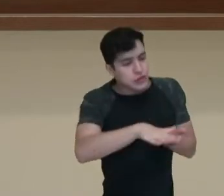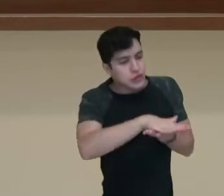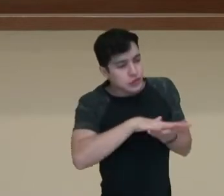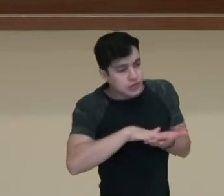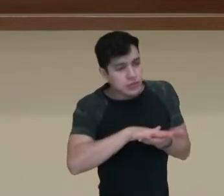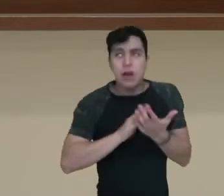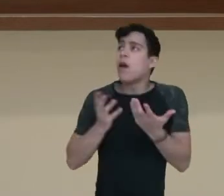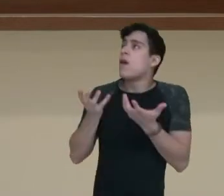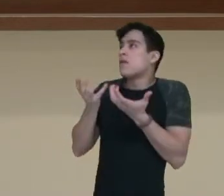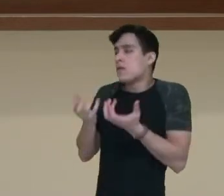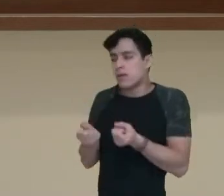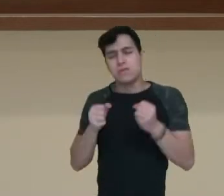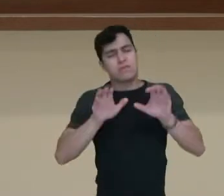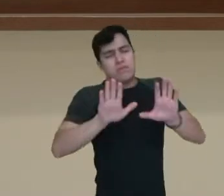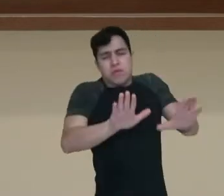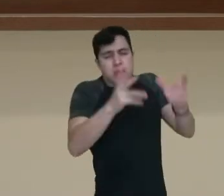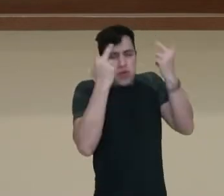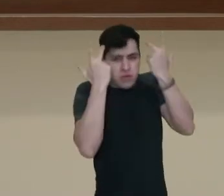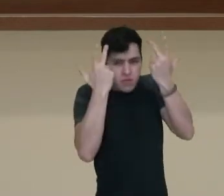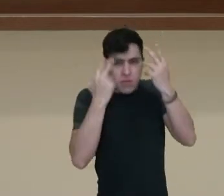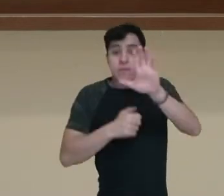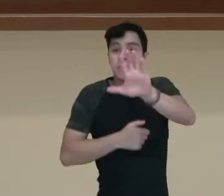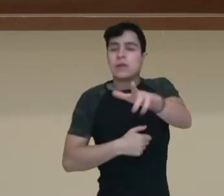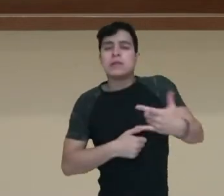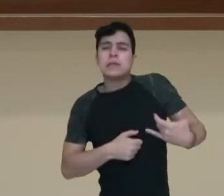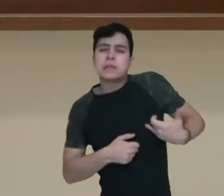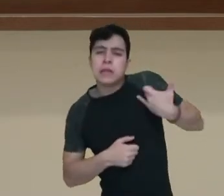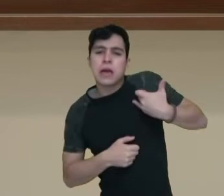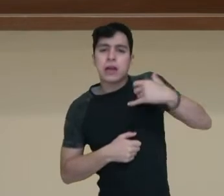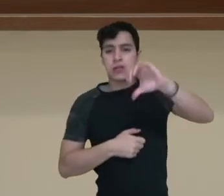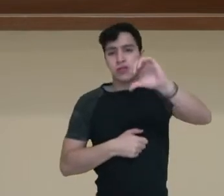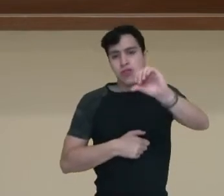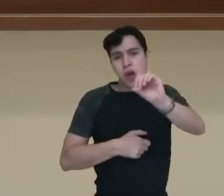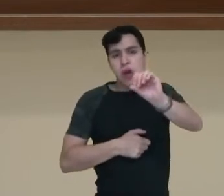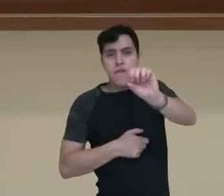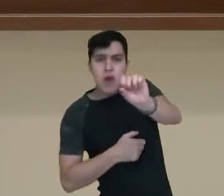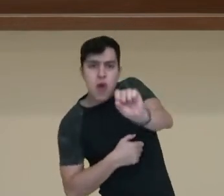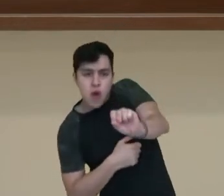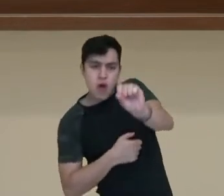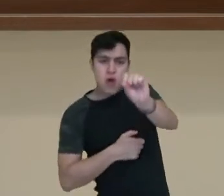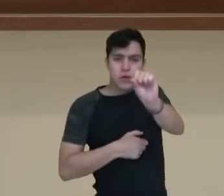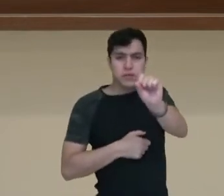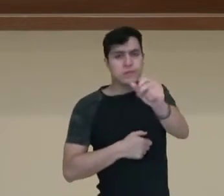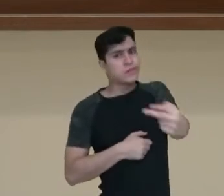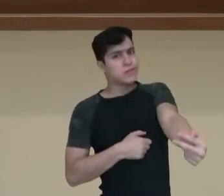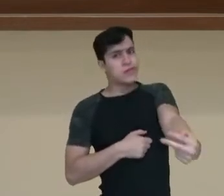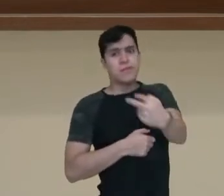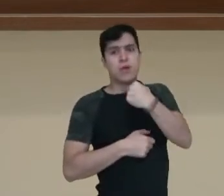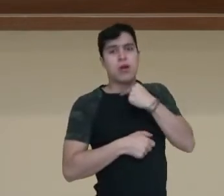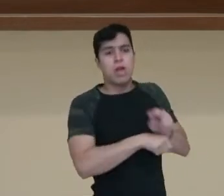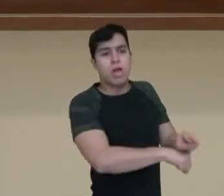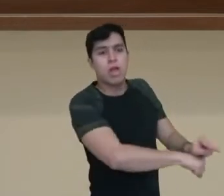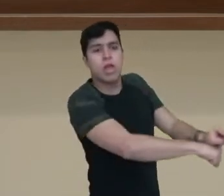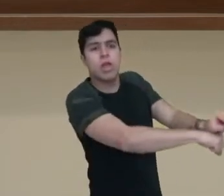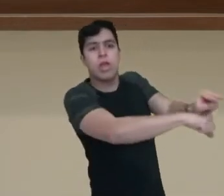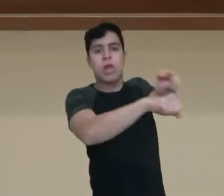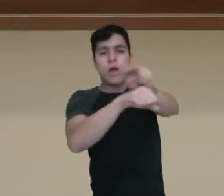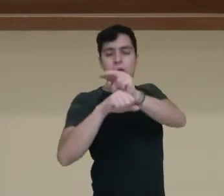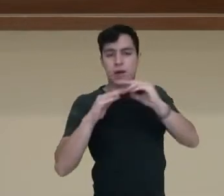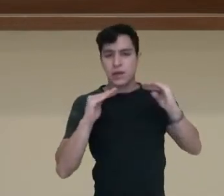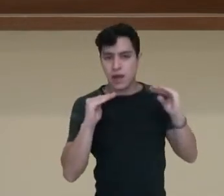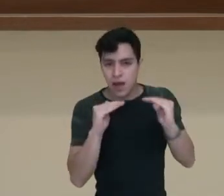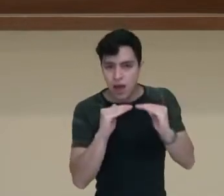uma criança de 9, 10, 11 anos não pode assumir todo o trabalho de uma casa, e muito